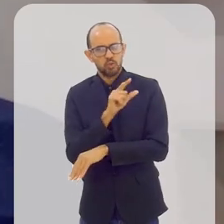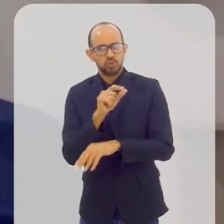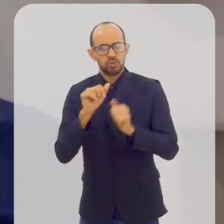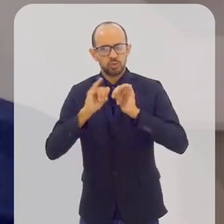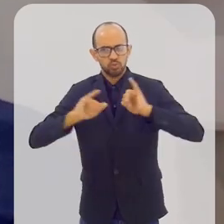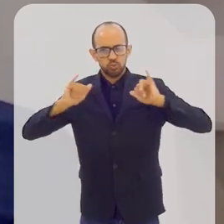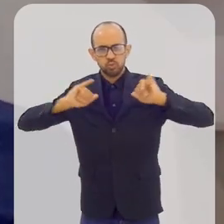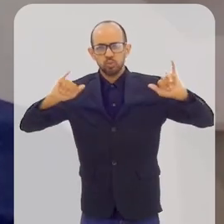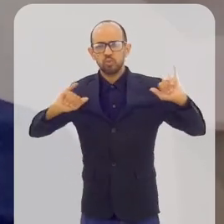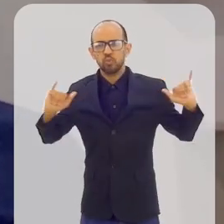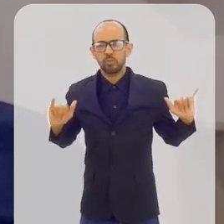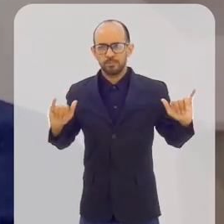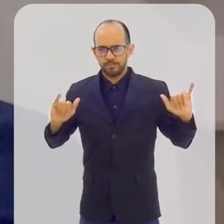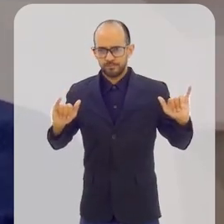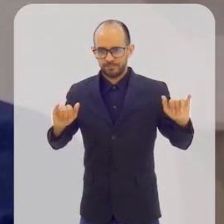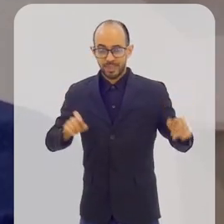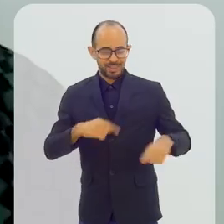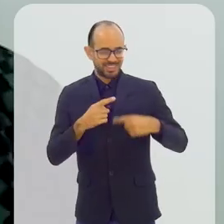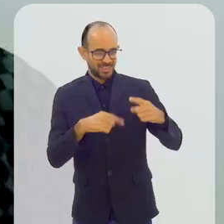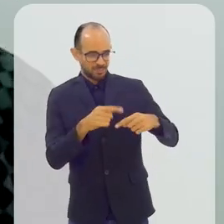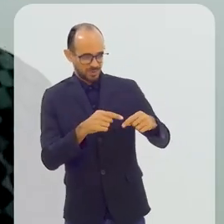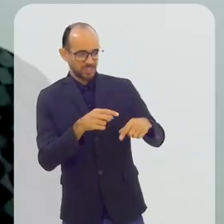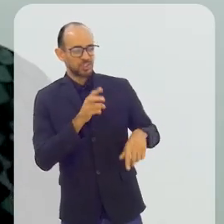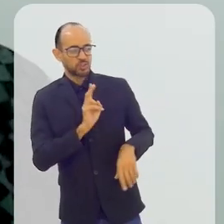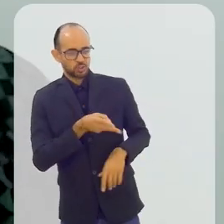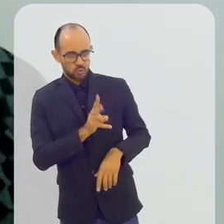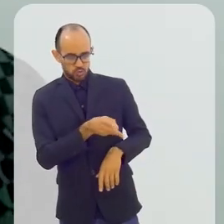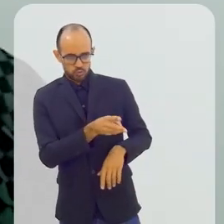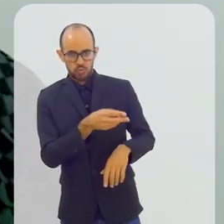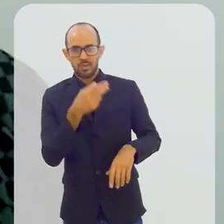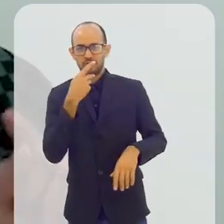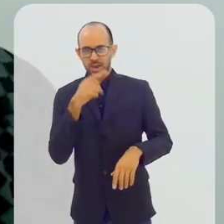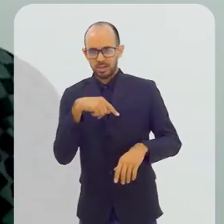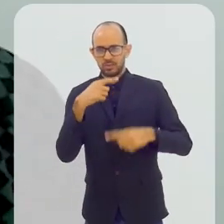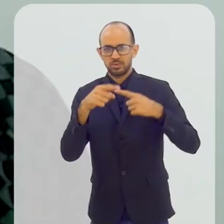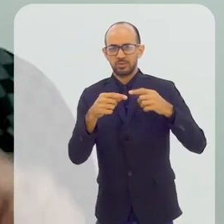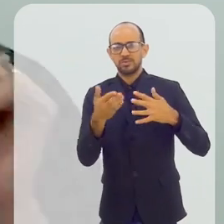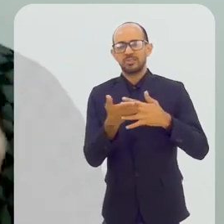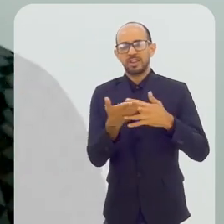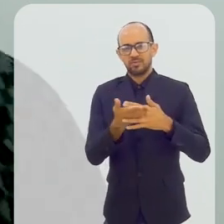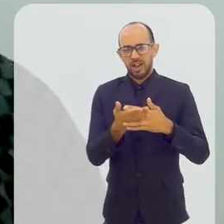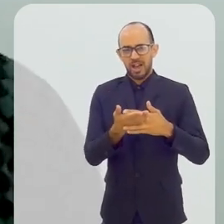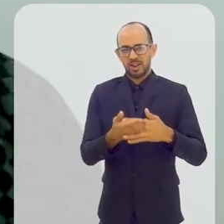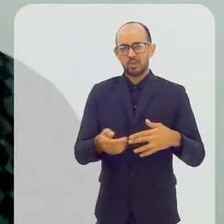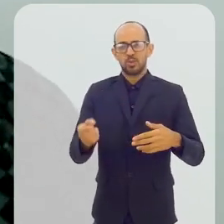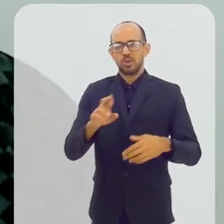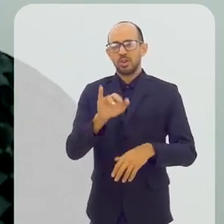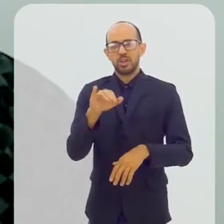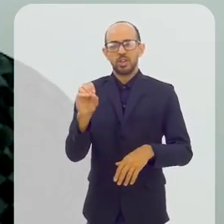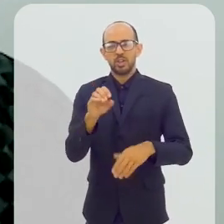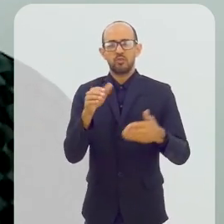de pessoas em prol do conceito Lixo Zero. A gente vai continuar falando sobre a Semana Lixo Zero no próximo bloco. Não